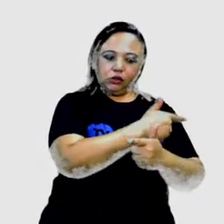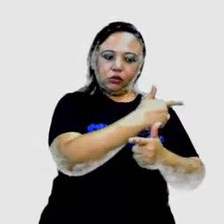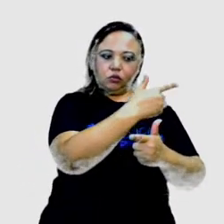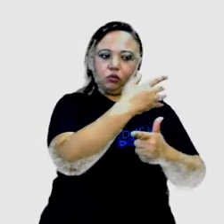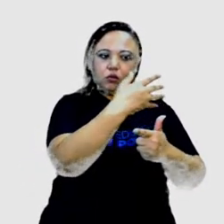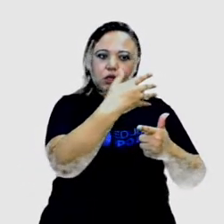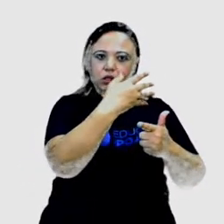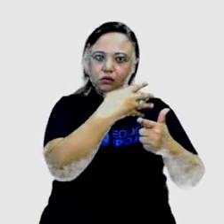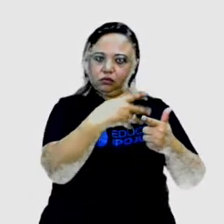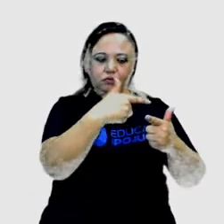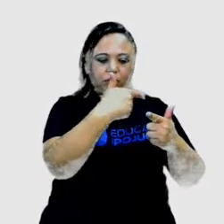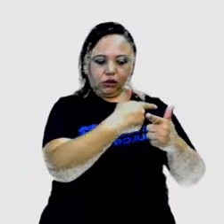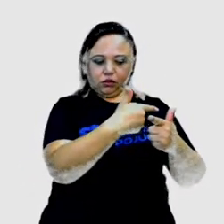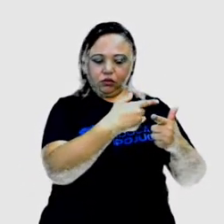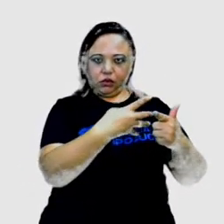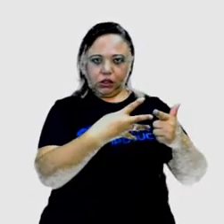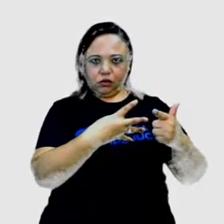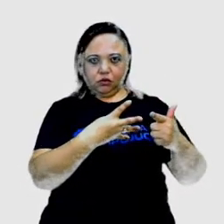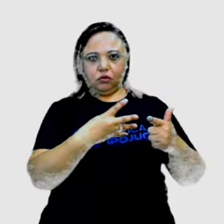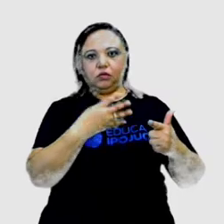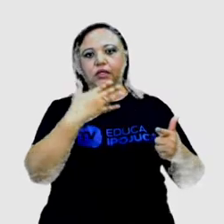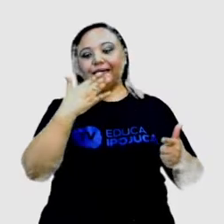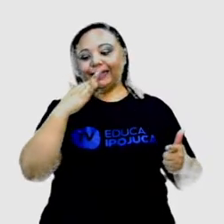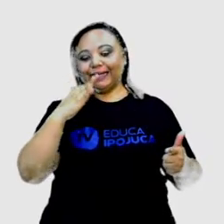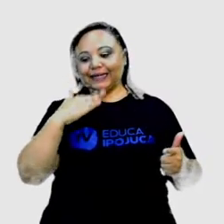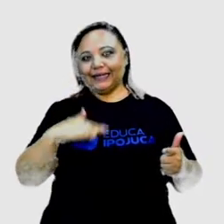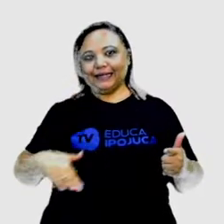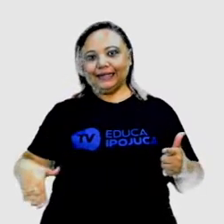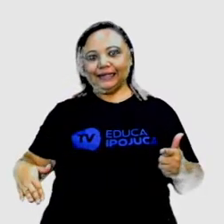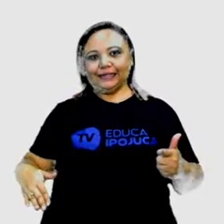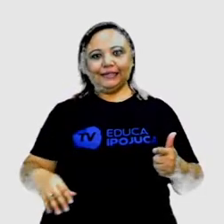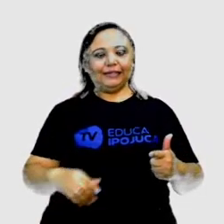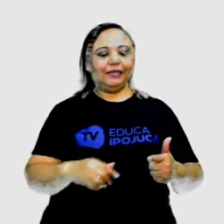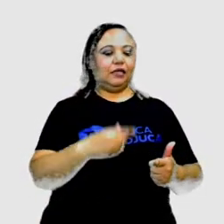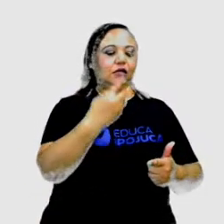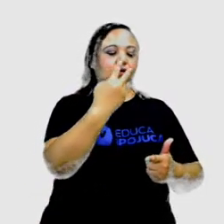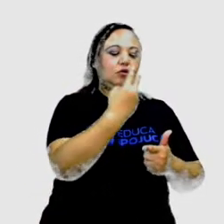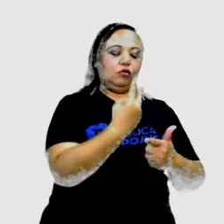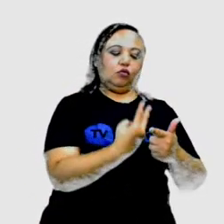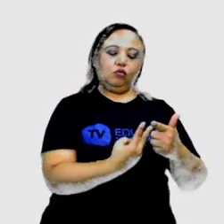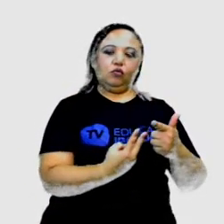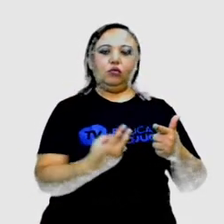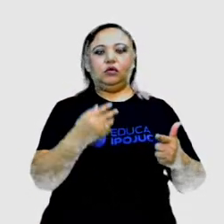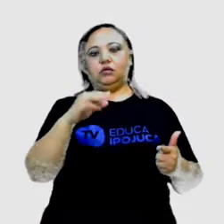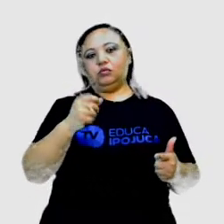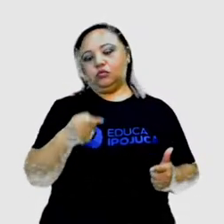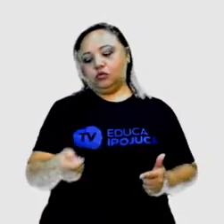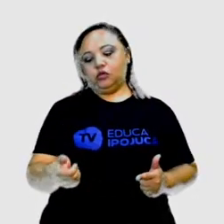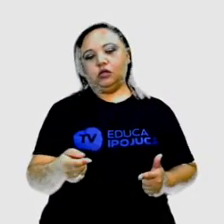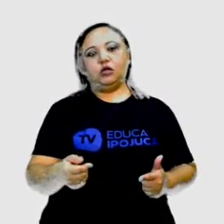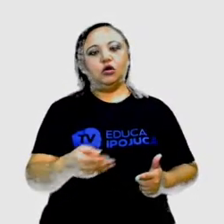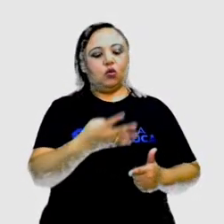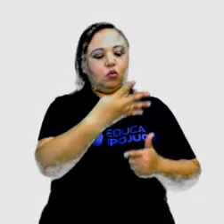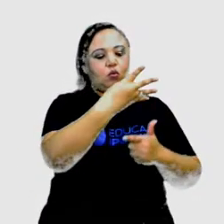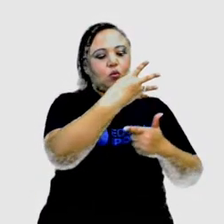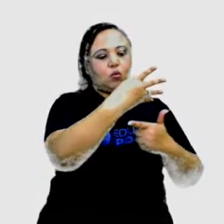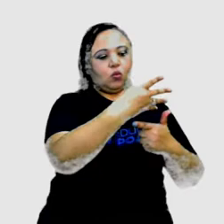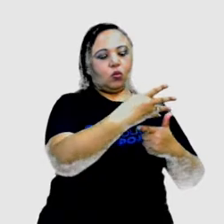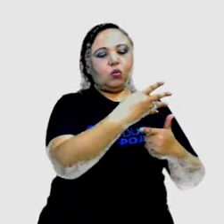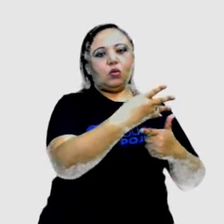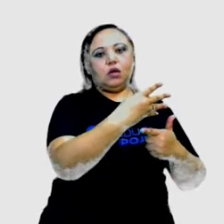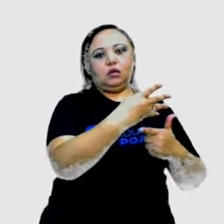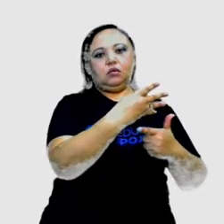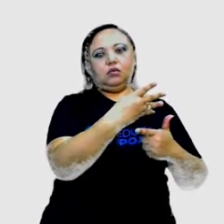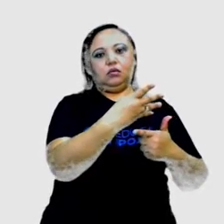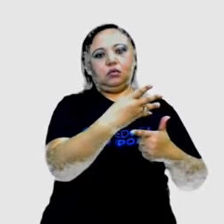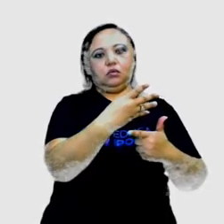crianças receberiam duas bolinhas. Também dava para pensar da seguinte forma: quatro crianças recebendo